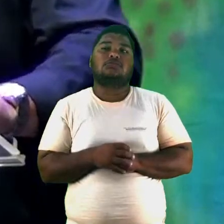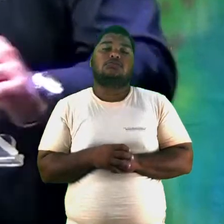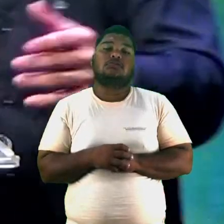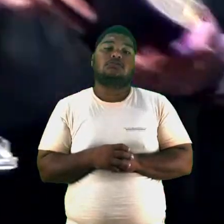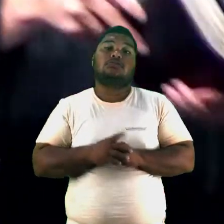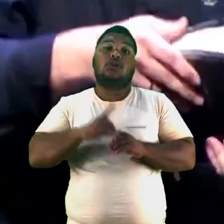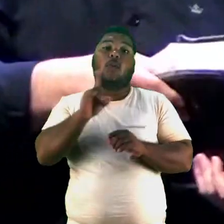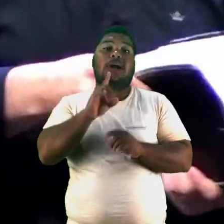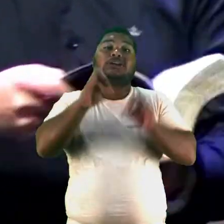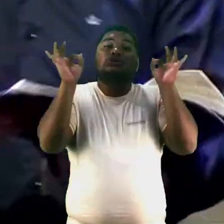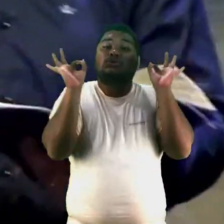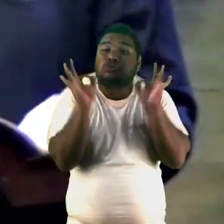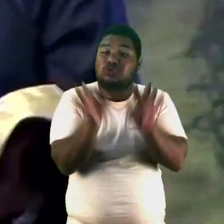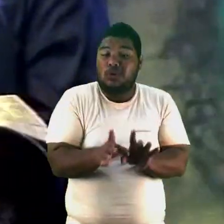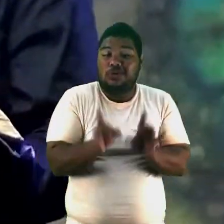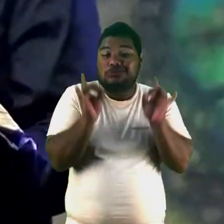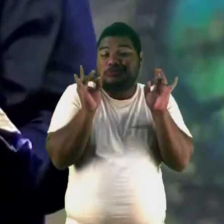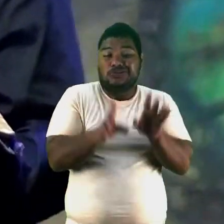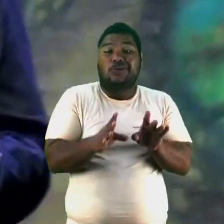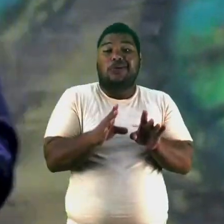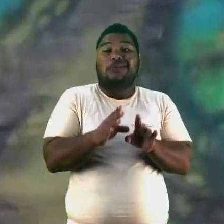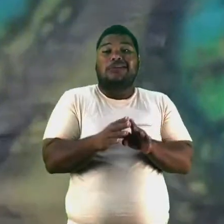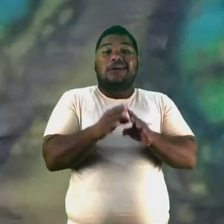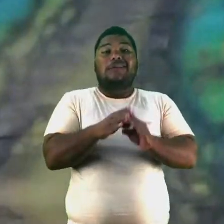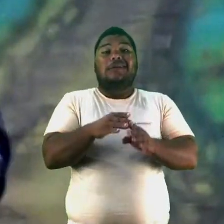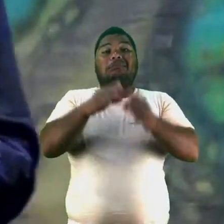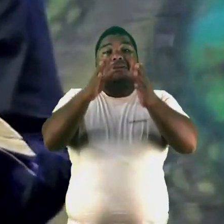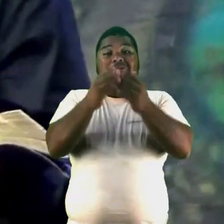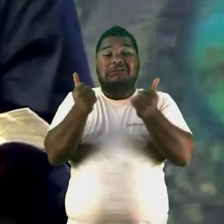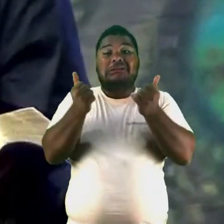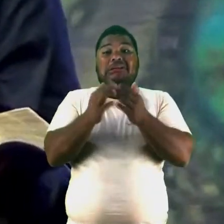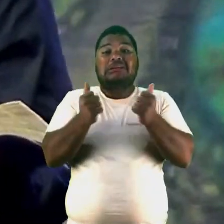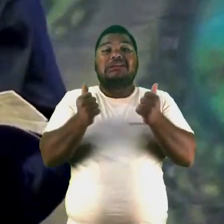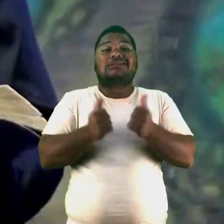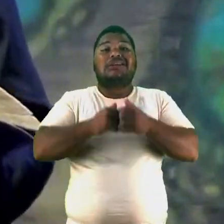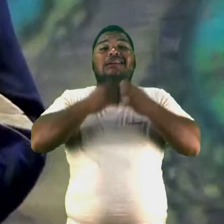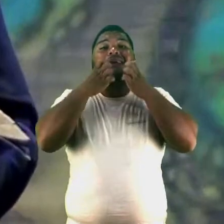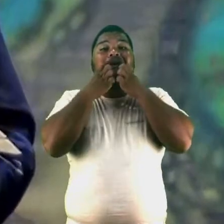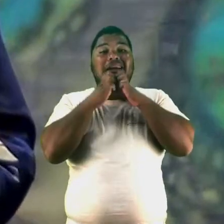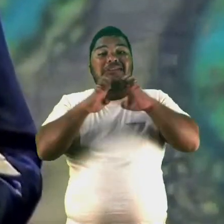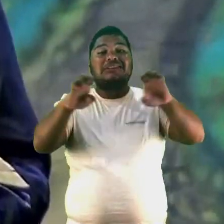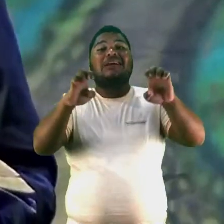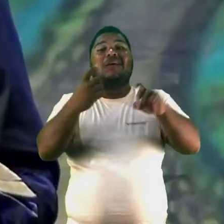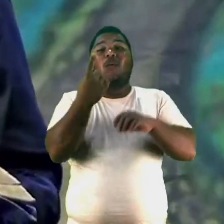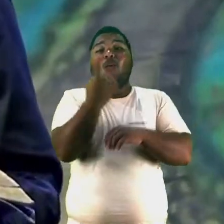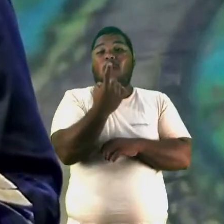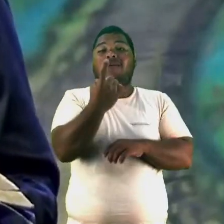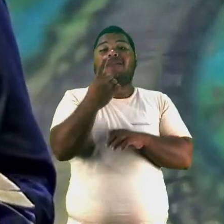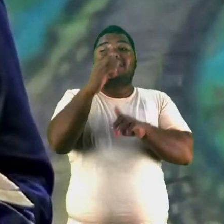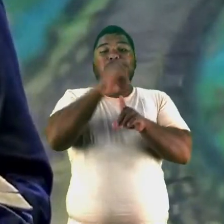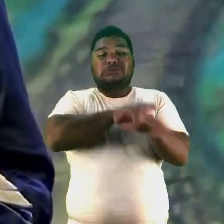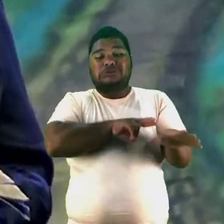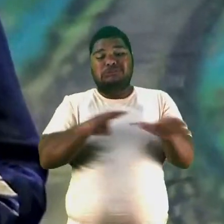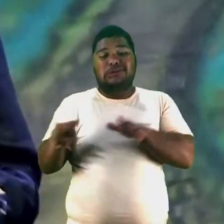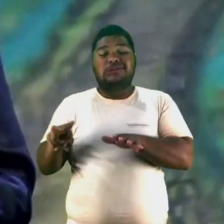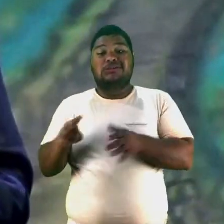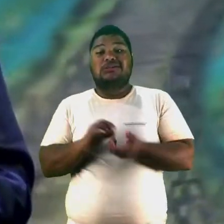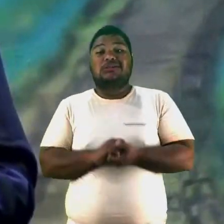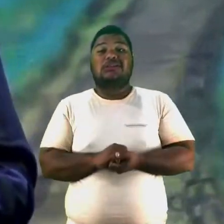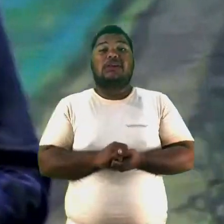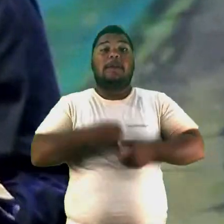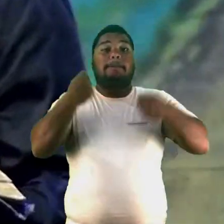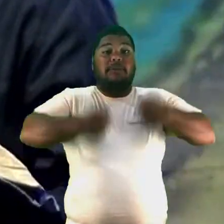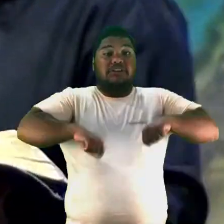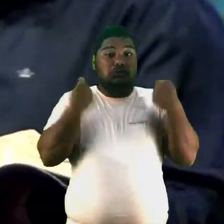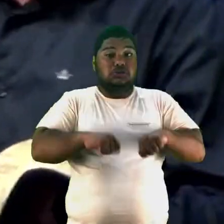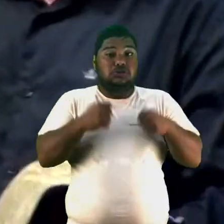Não basta nós dependermos de pregações, de mensagens, uma vez por semana. É necessário você